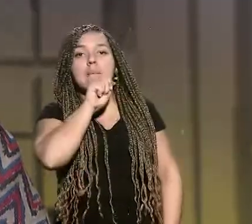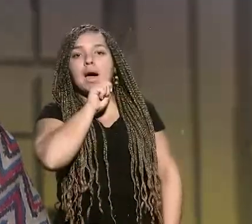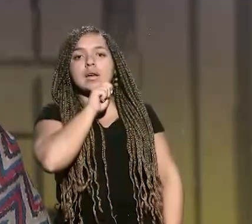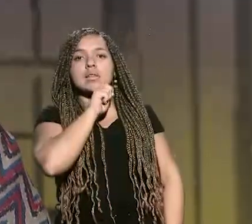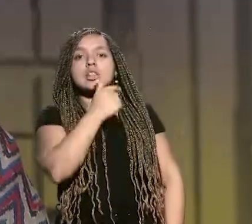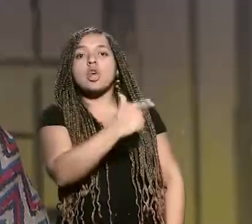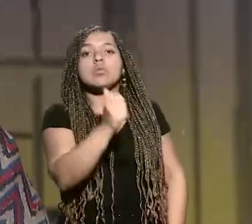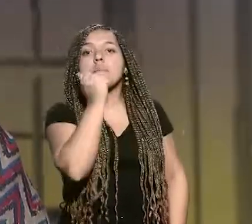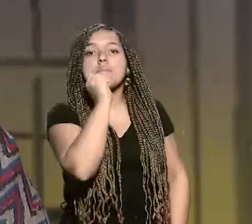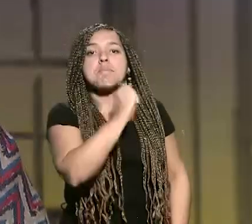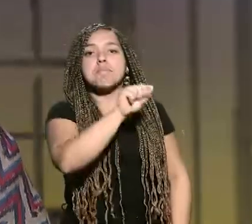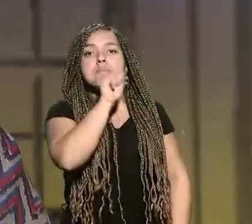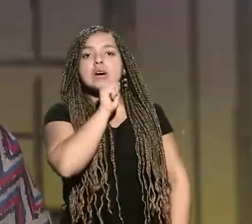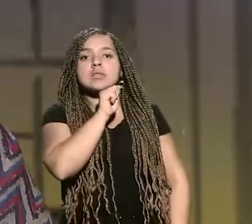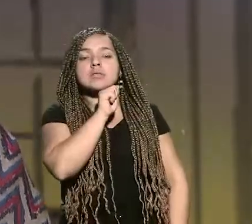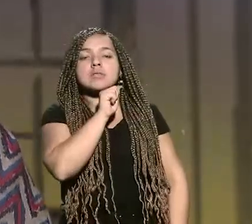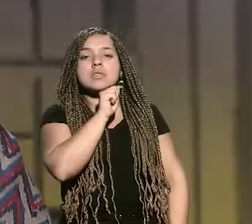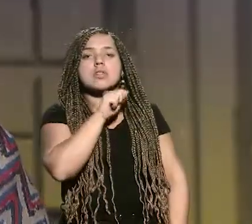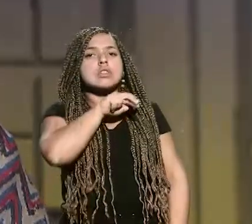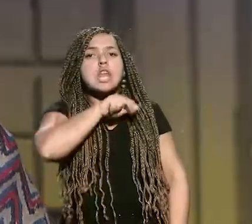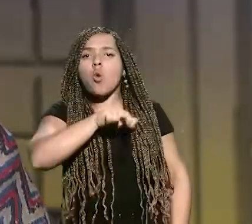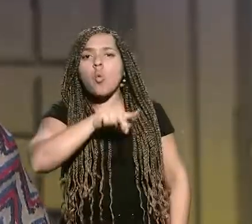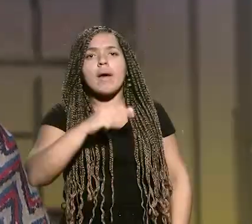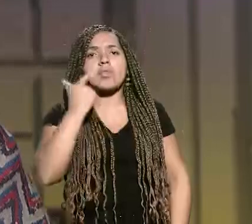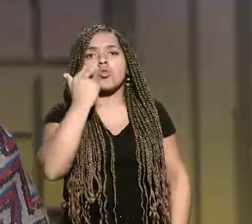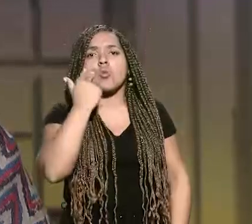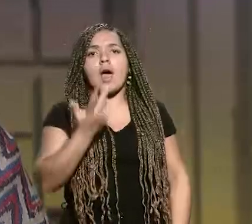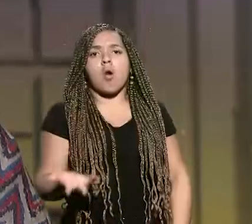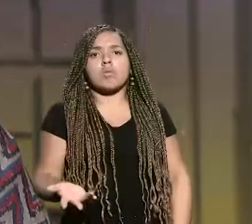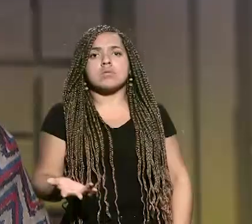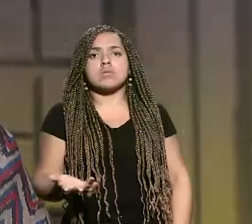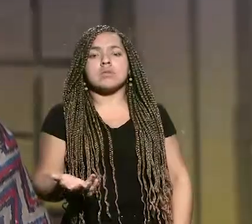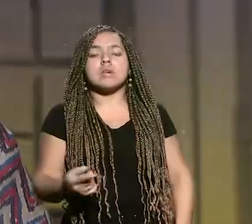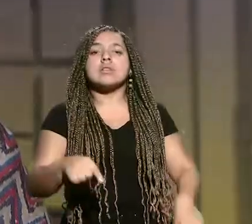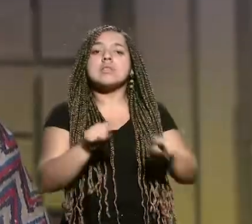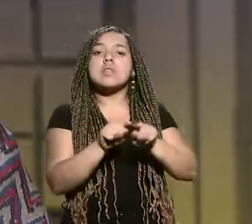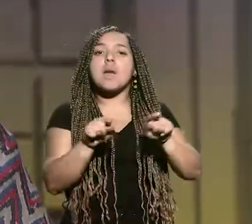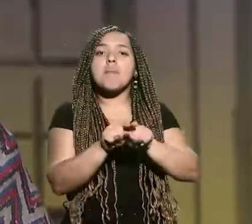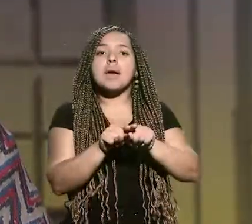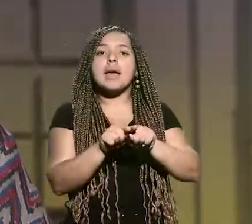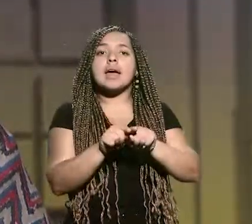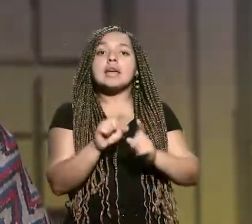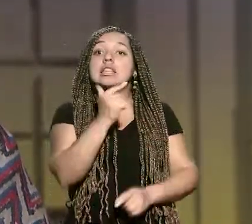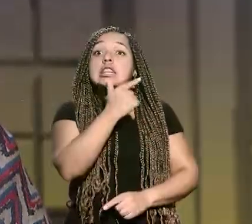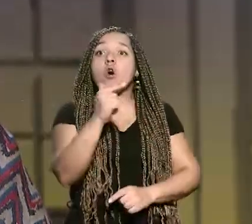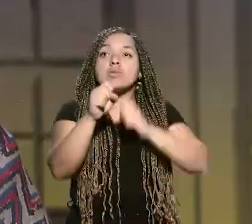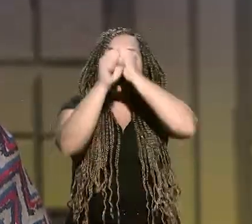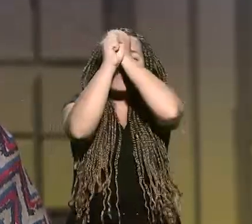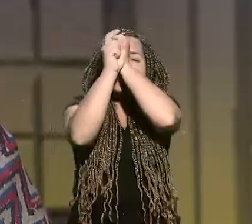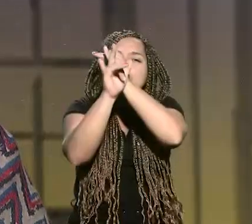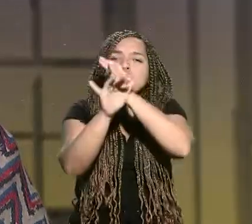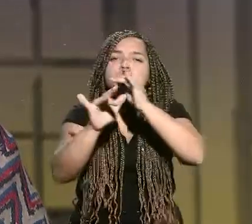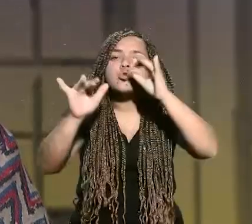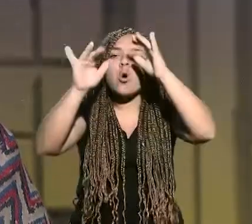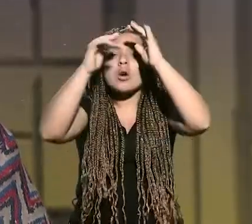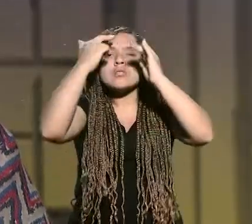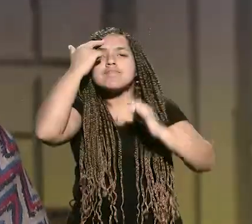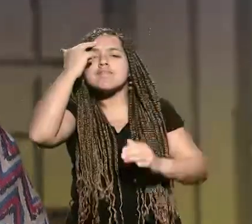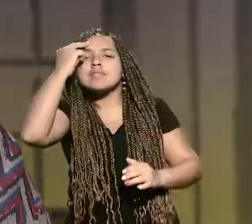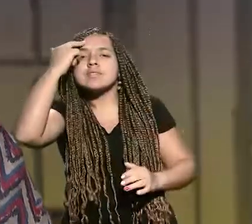mulheres sobrecarregadas tentando dar conta, né? E isso gera assim muita essa relação ansiedade, com a morte, né,